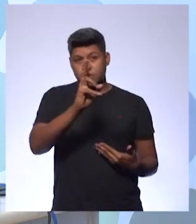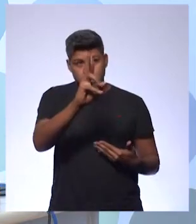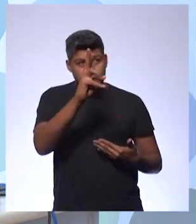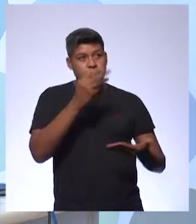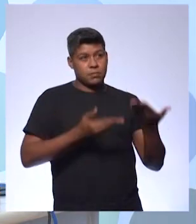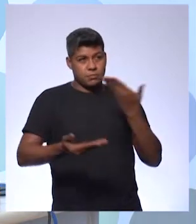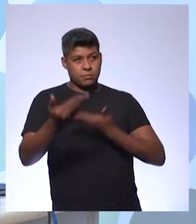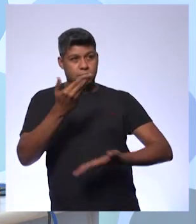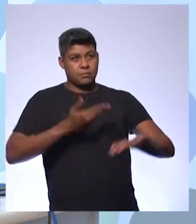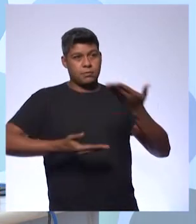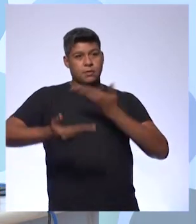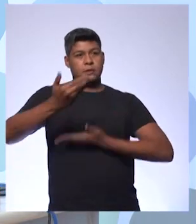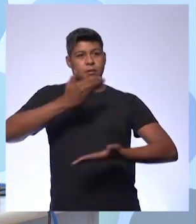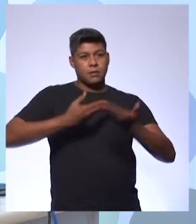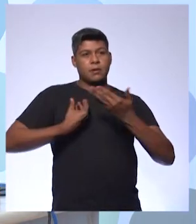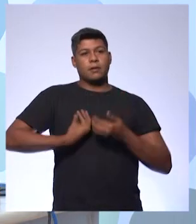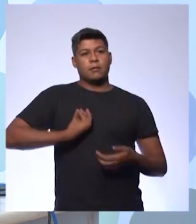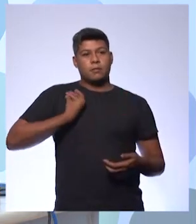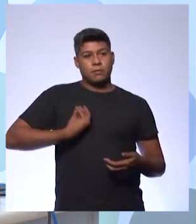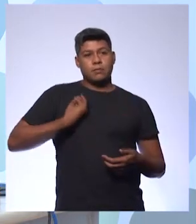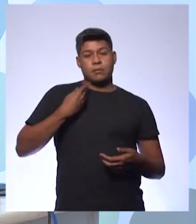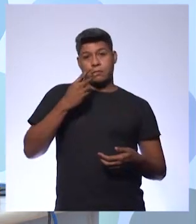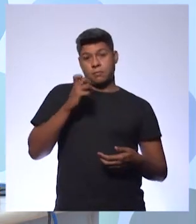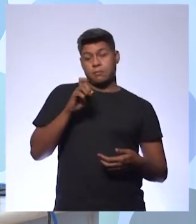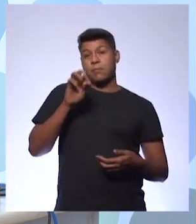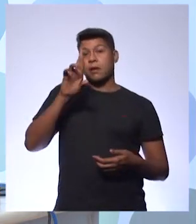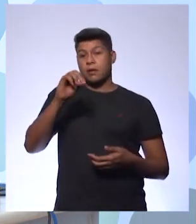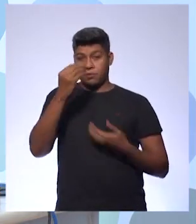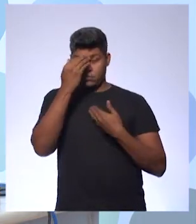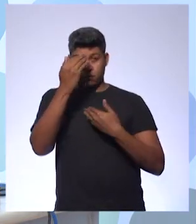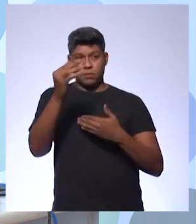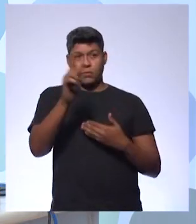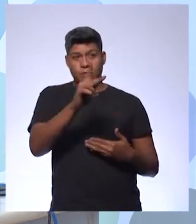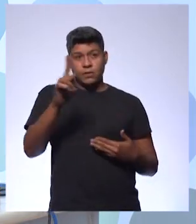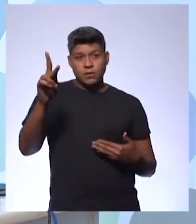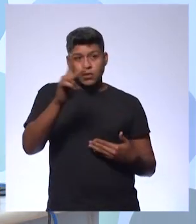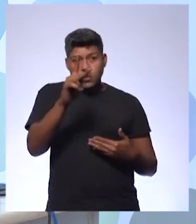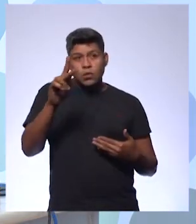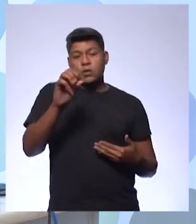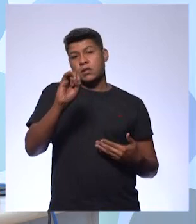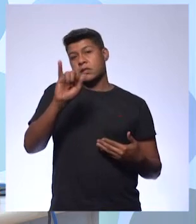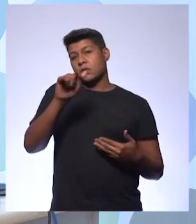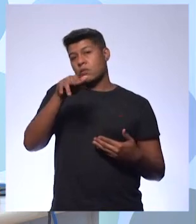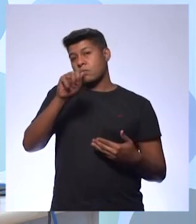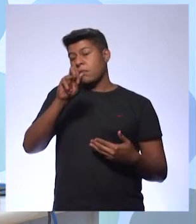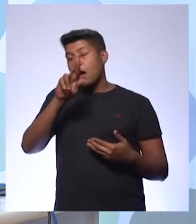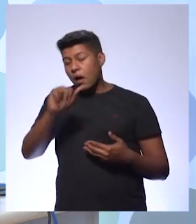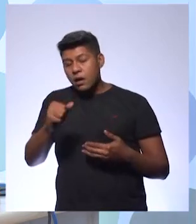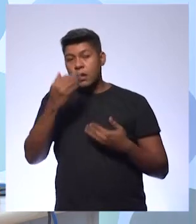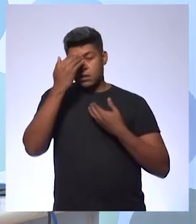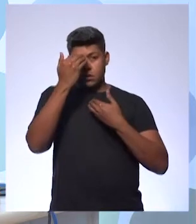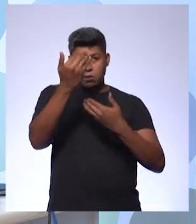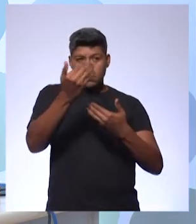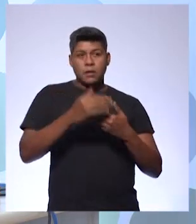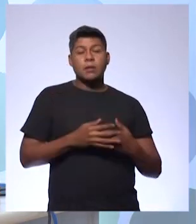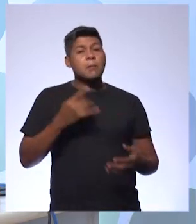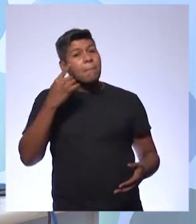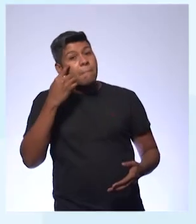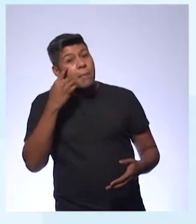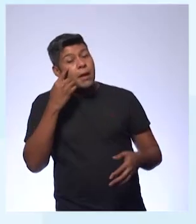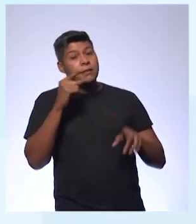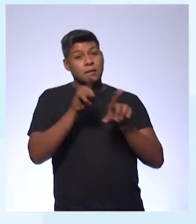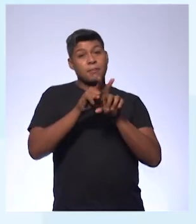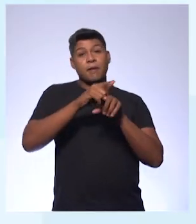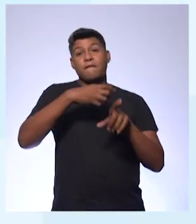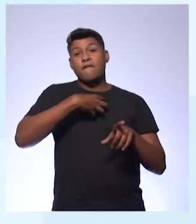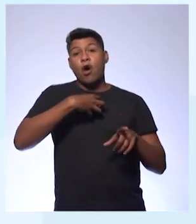meninas participam. Agora um menino participou hoje. Pedro, obrigada. Professoras Camila e Silmara também, muito obrigada. Gente, pensando na forma